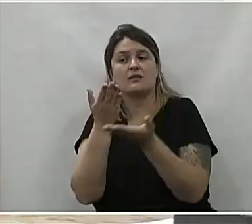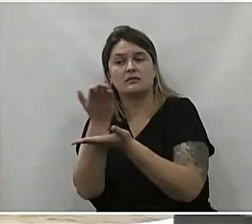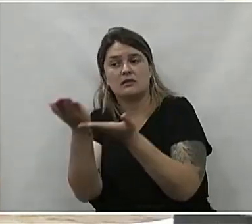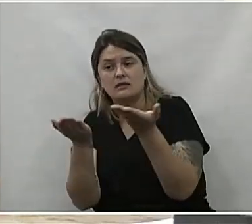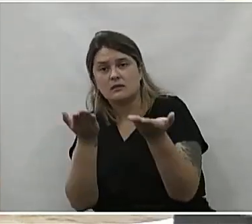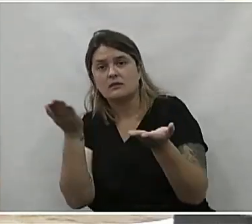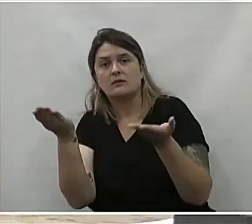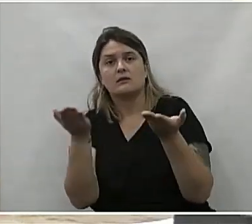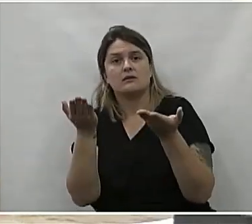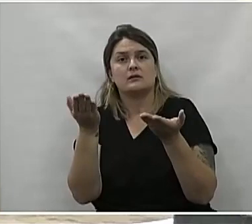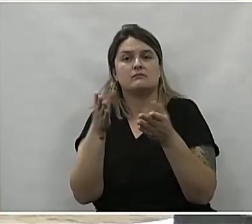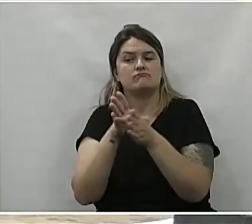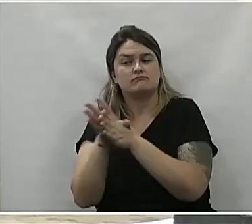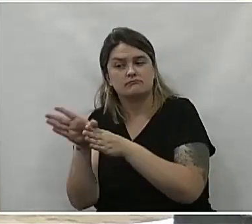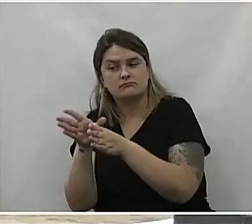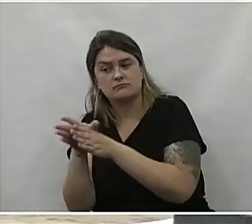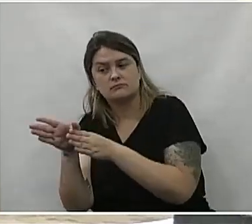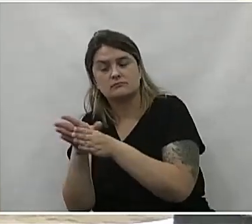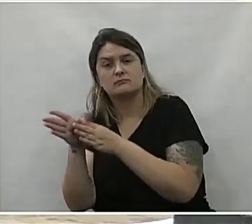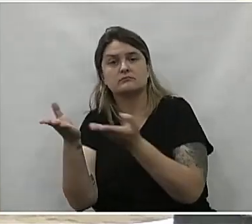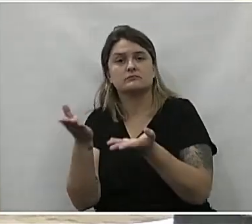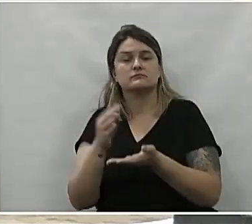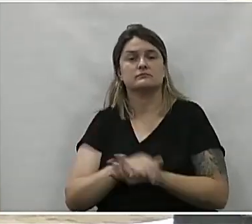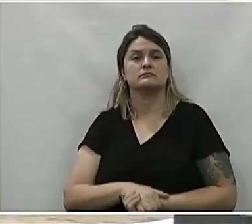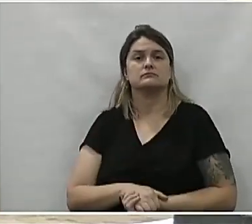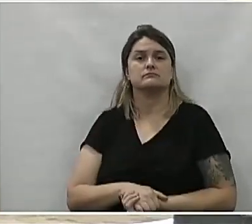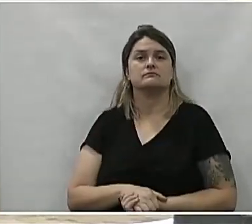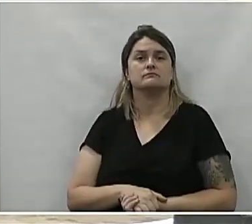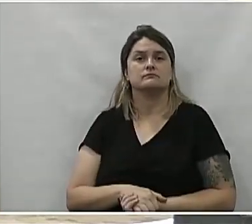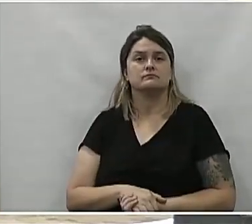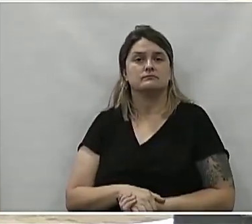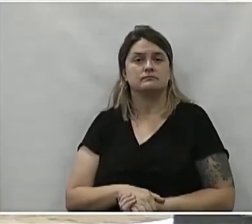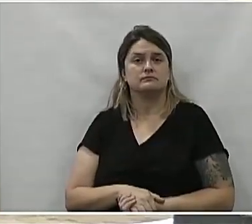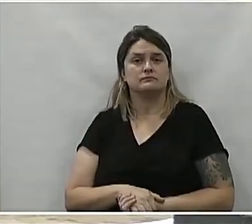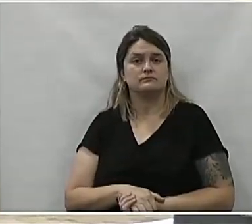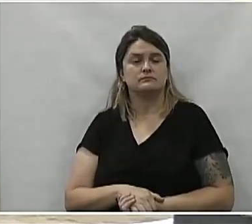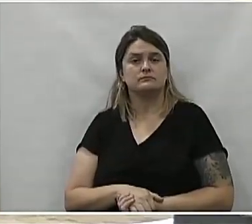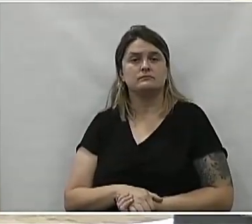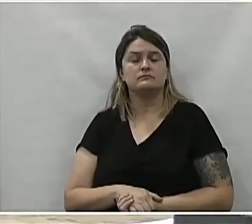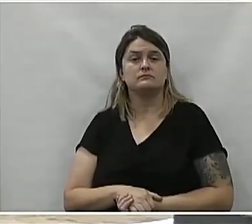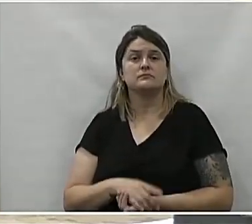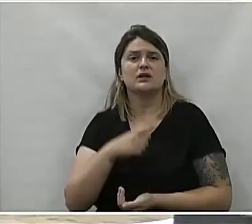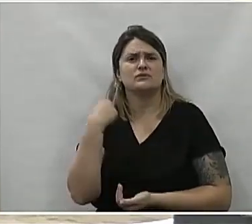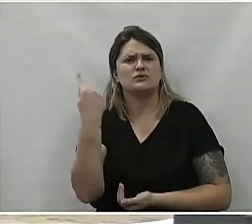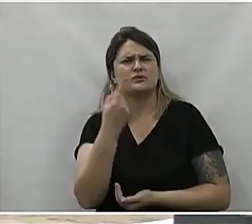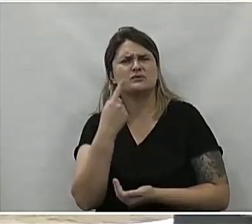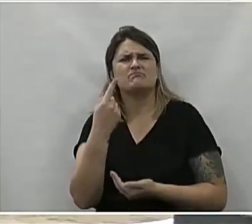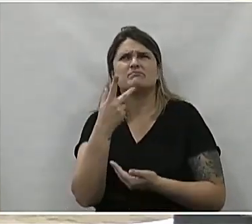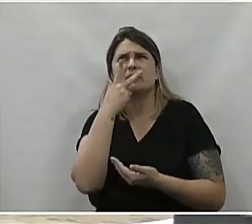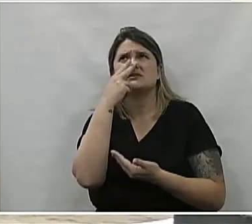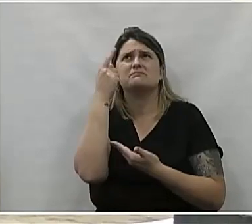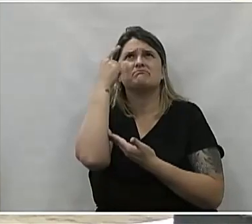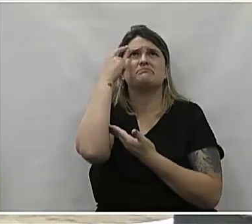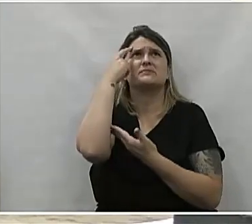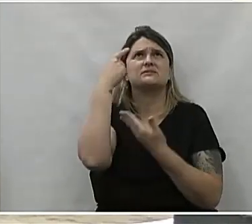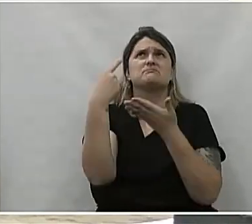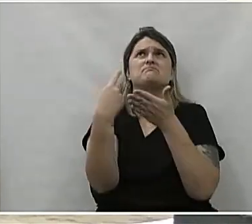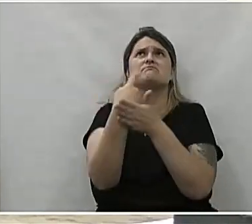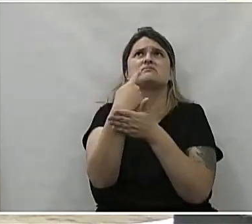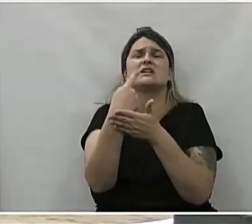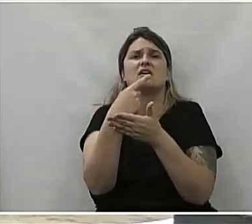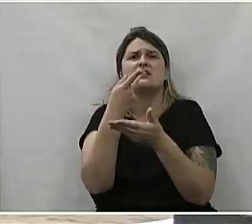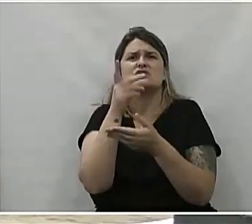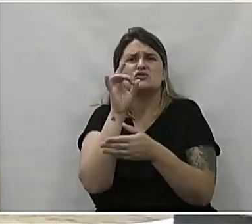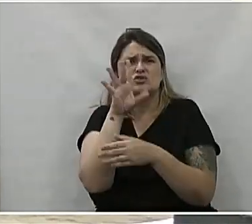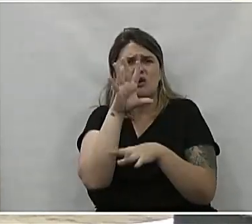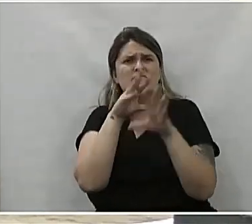atendimento Um aconselhamento Um acolhimento E a gente Se pergunta Vamos